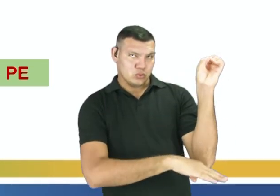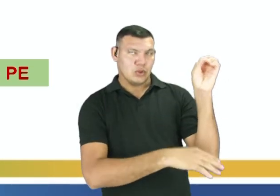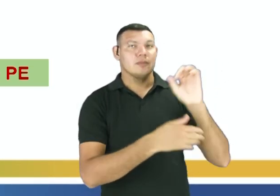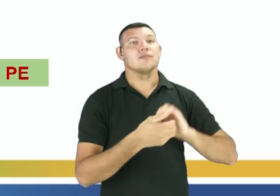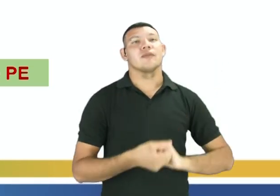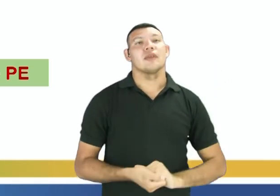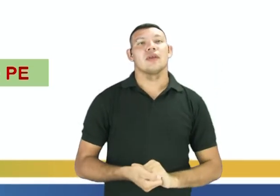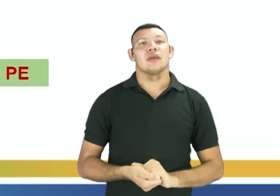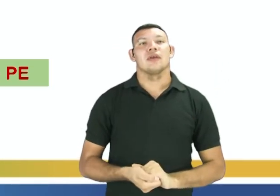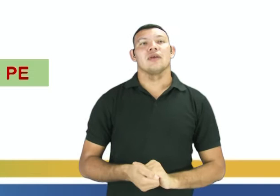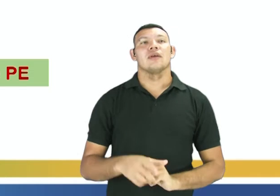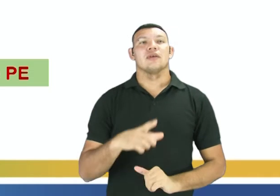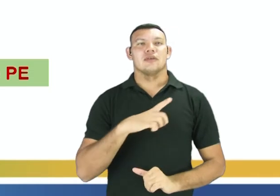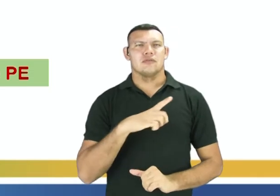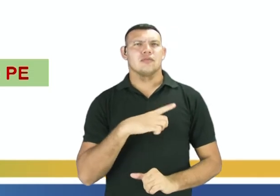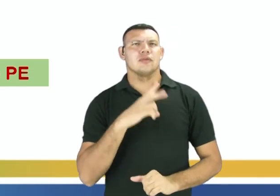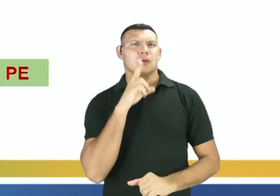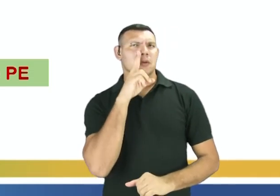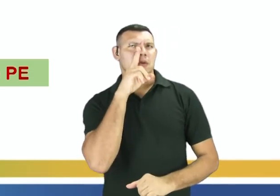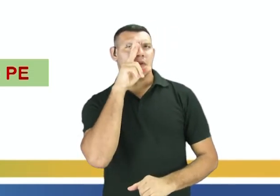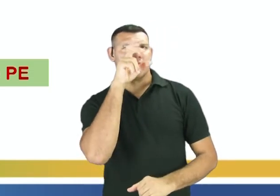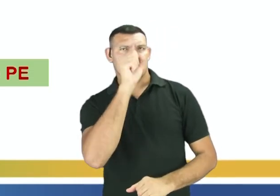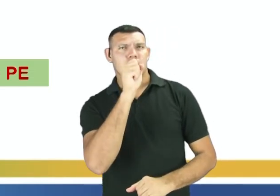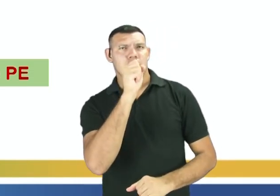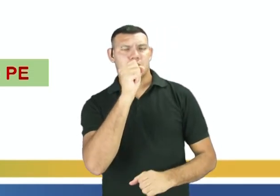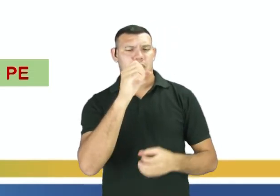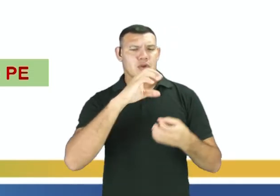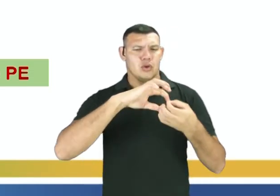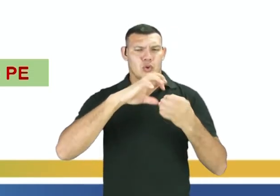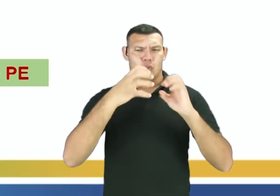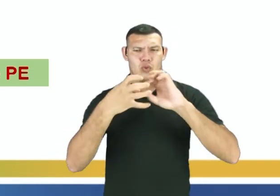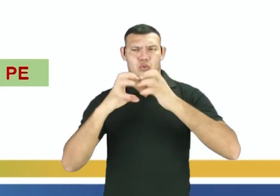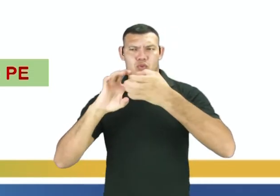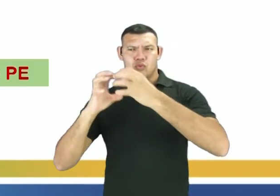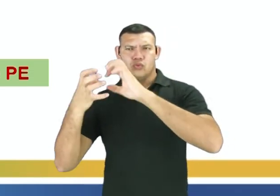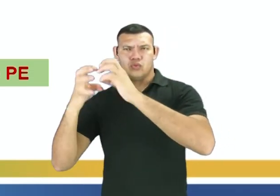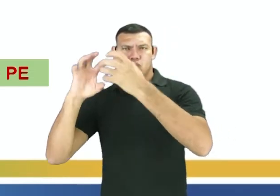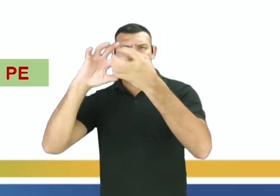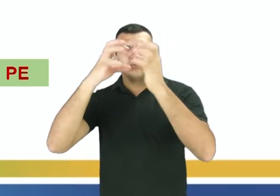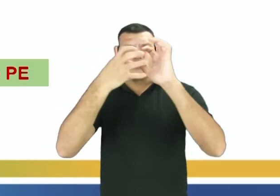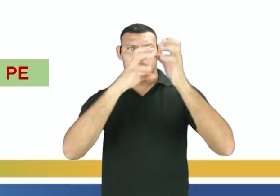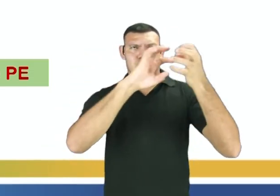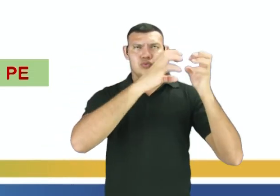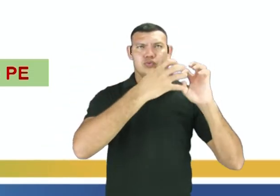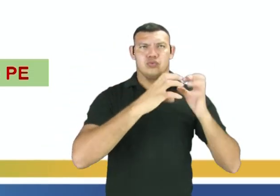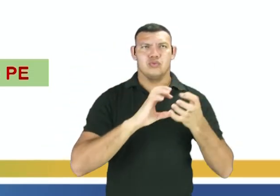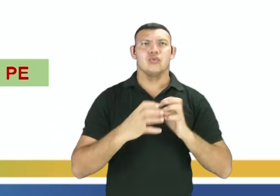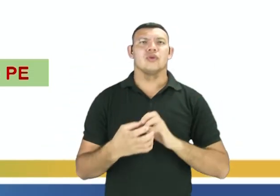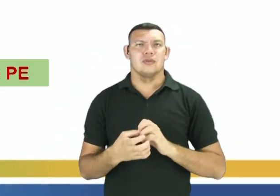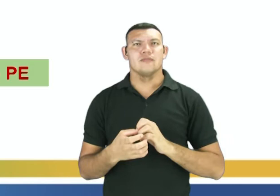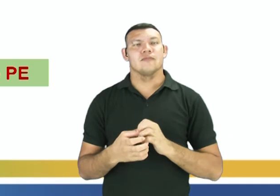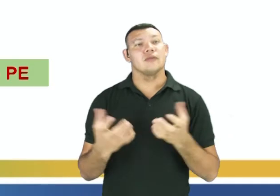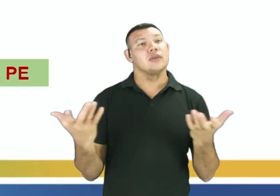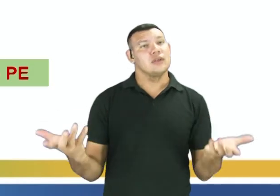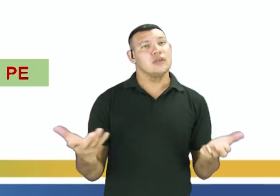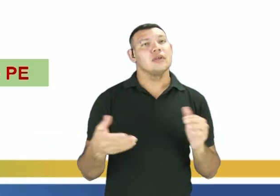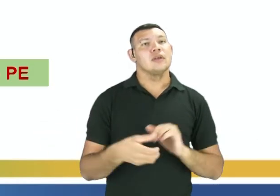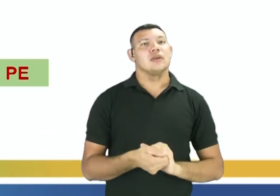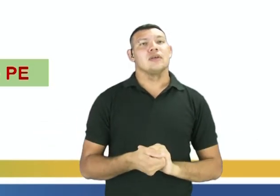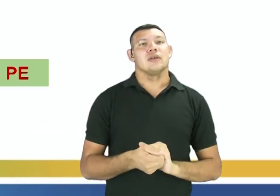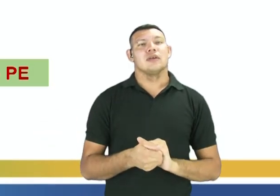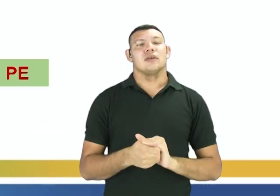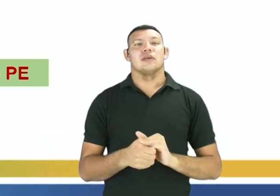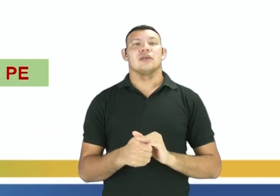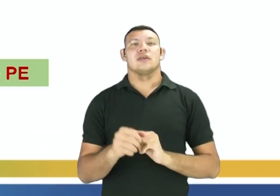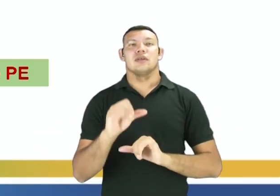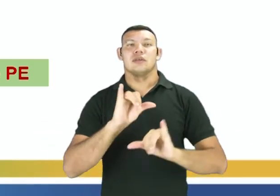às forças intermoleculares e o tamanho do átomo, né? Os compostos apolares, que possuem dipolo, né? Força